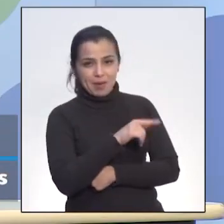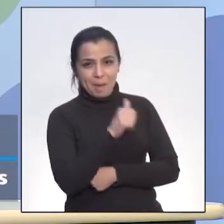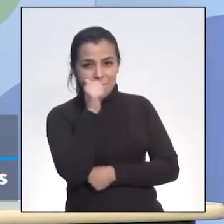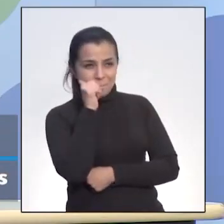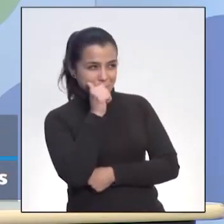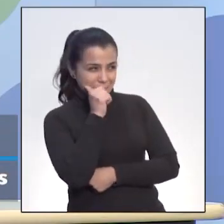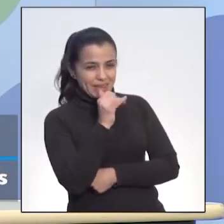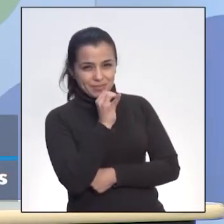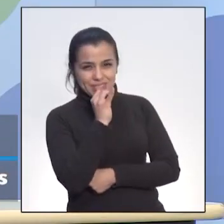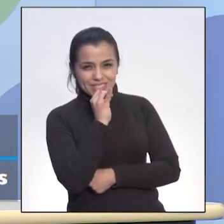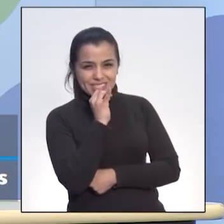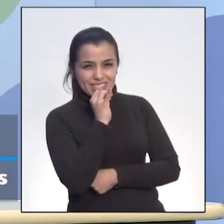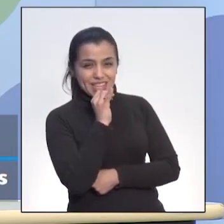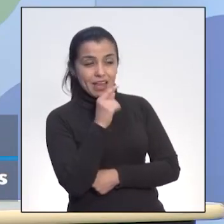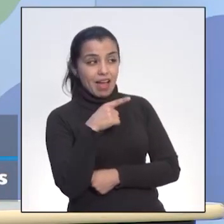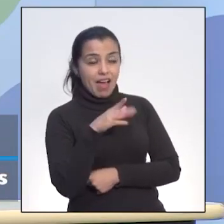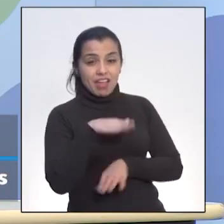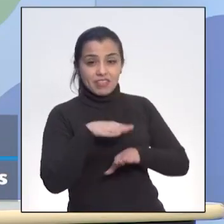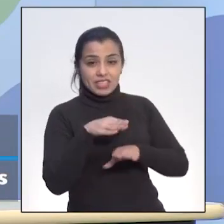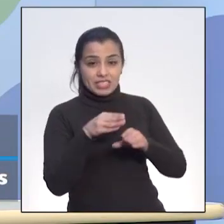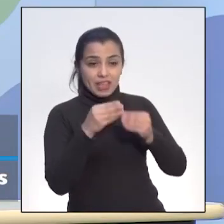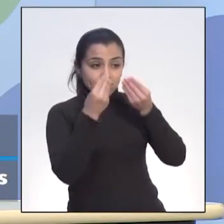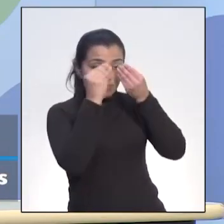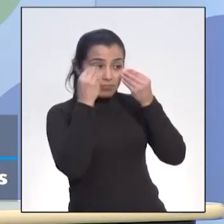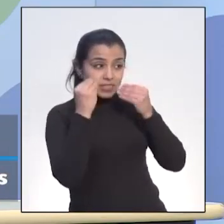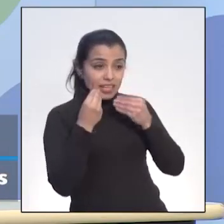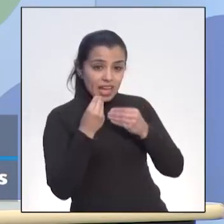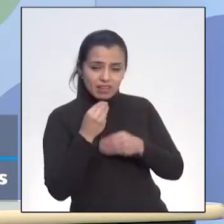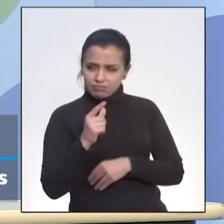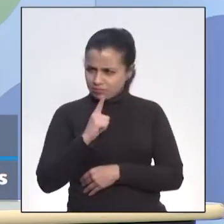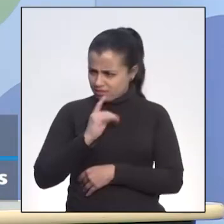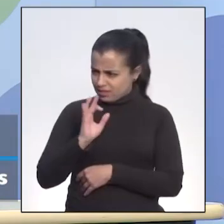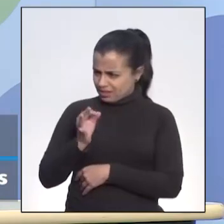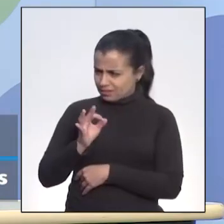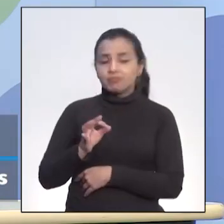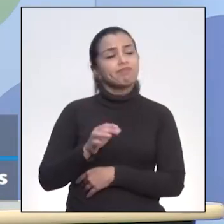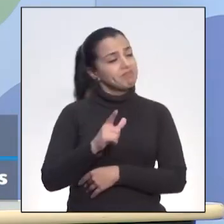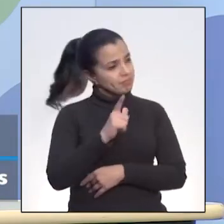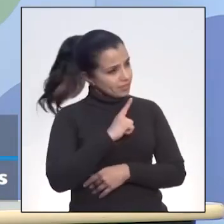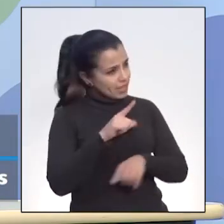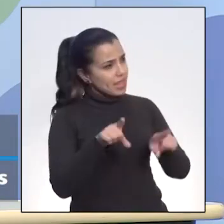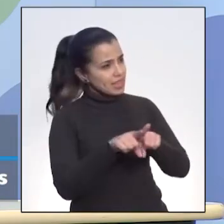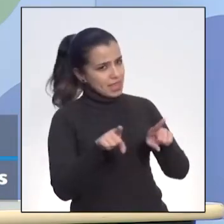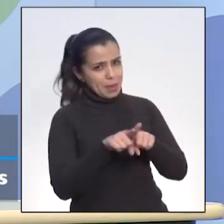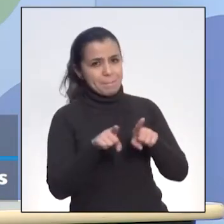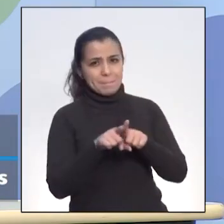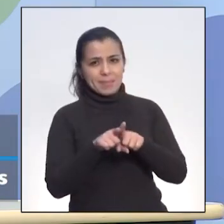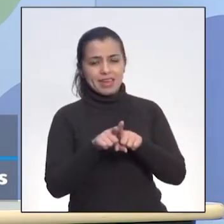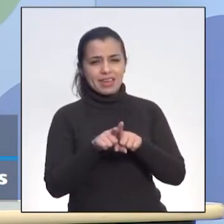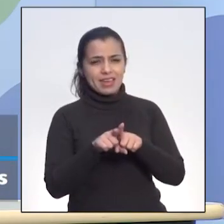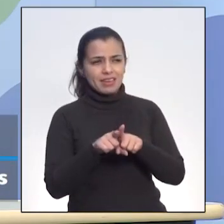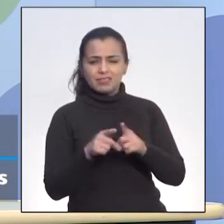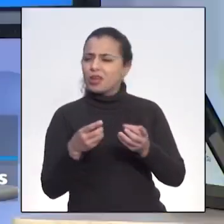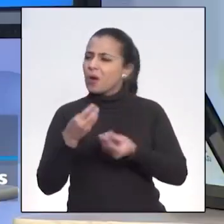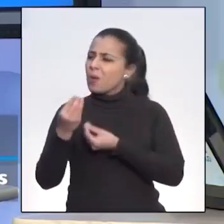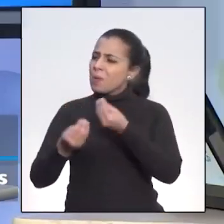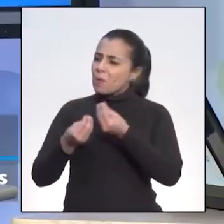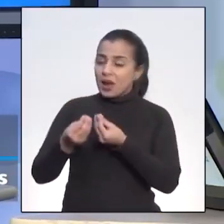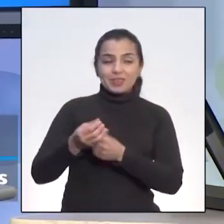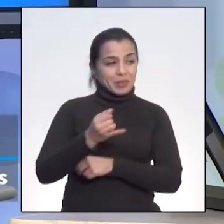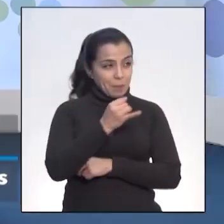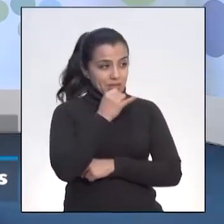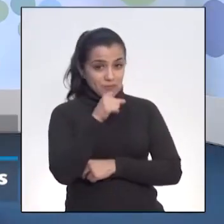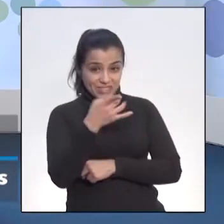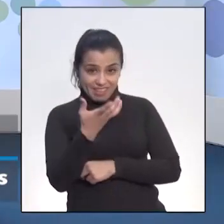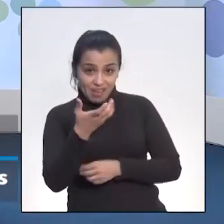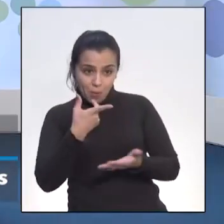assistido bastante resenhas de maquiagem, de produtos Existe de maquiagem. também? Tem resenhas de produtos de maquiagem. Tem Como é que várias... funciona, professora? Então, você quer